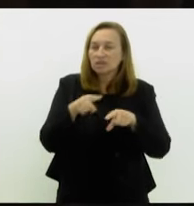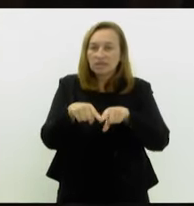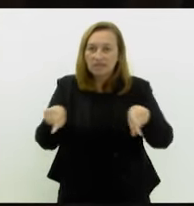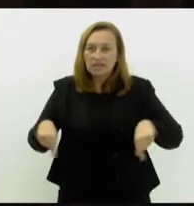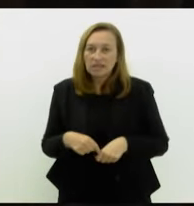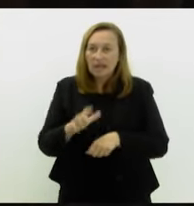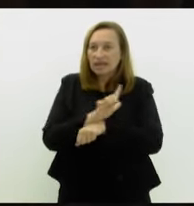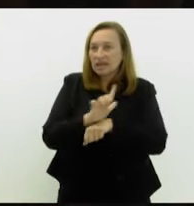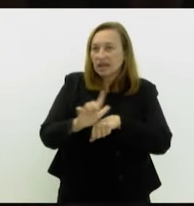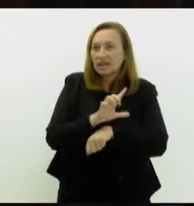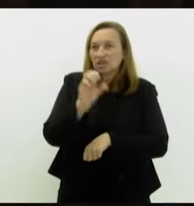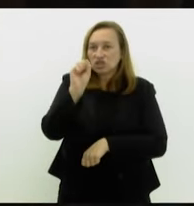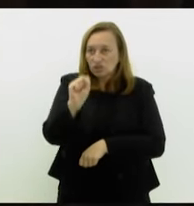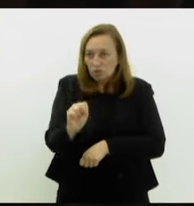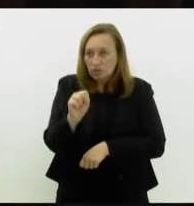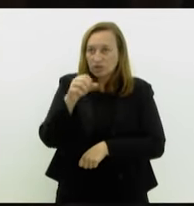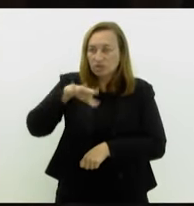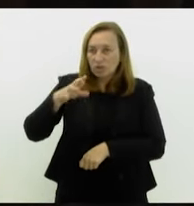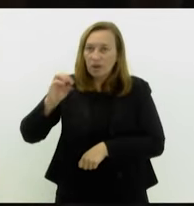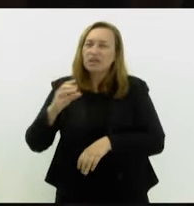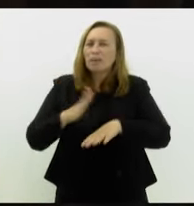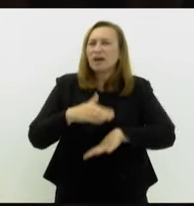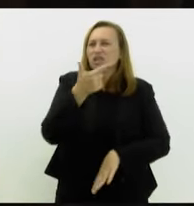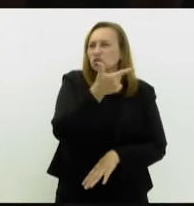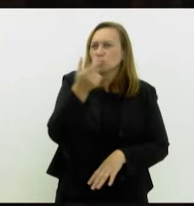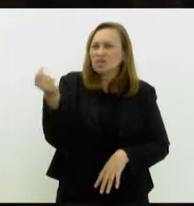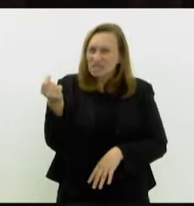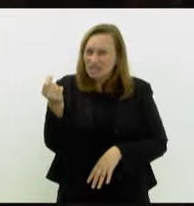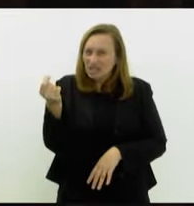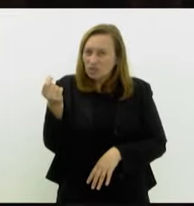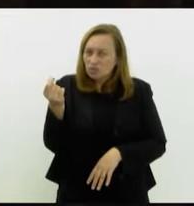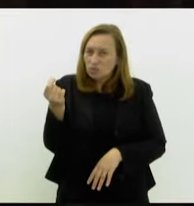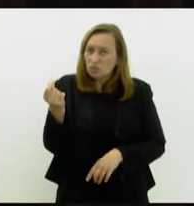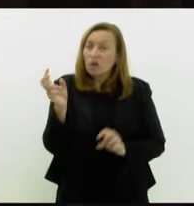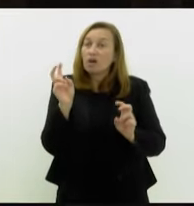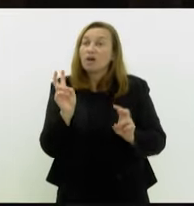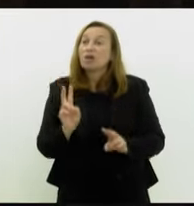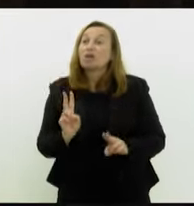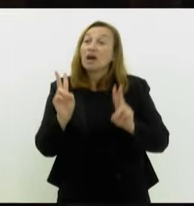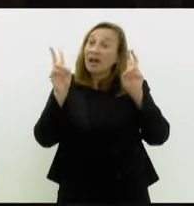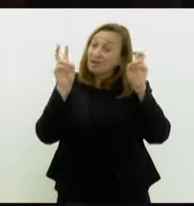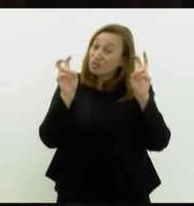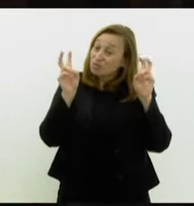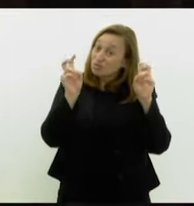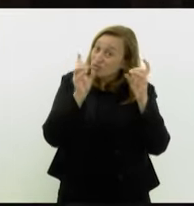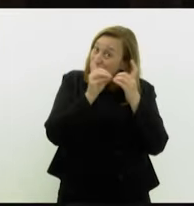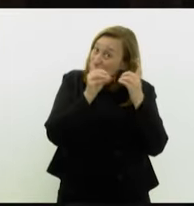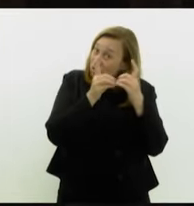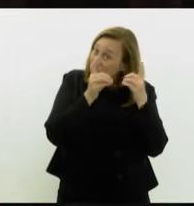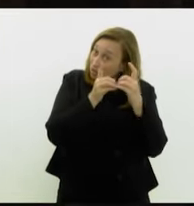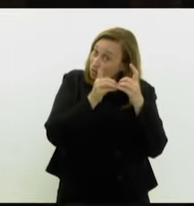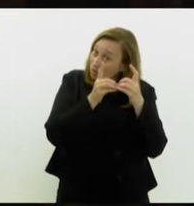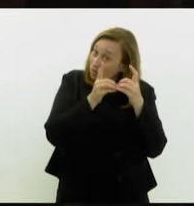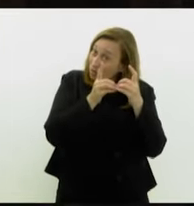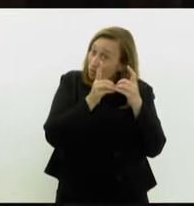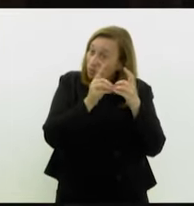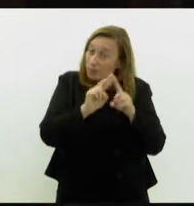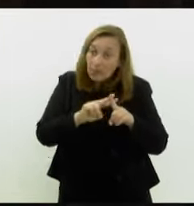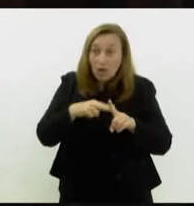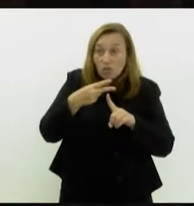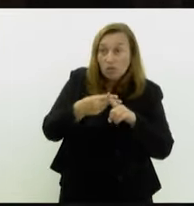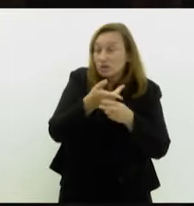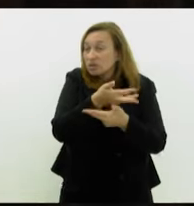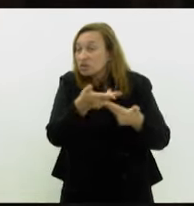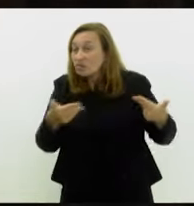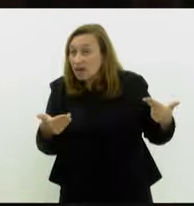8 de Março e já foram mais de 200 casos atendidos e cada um caso se desdobra em vários